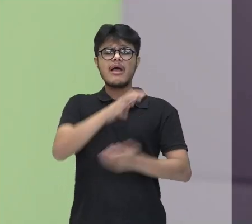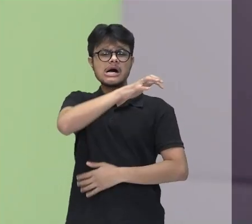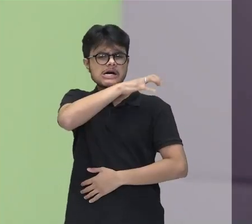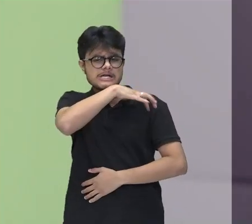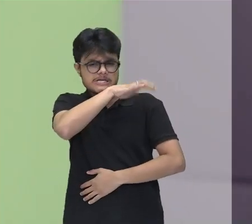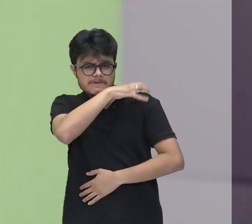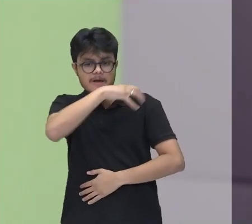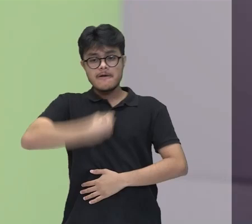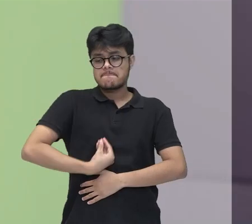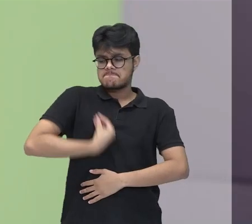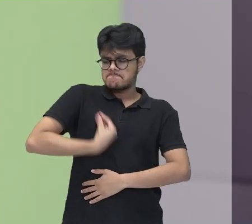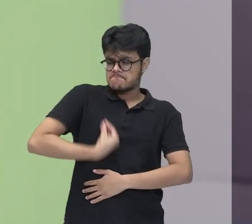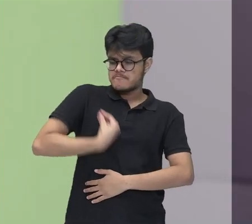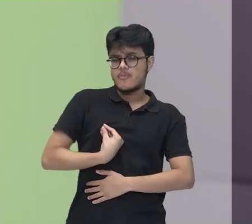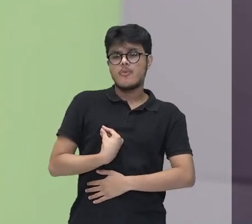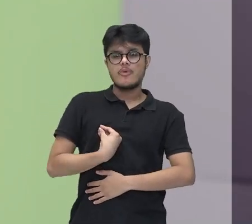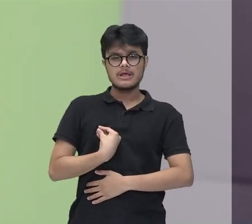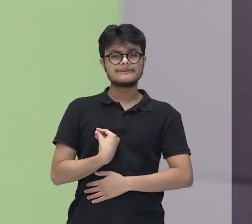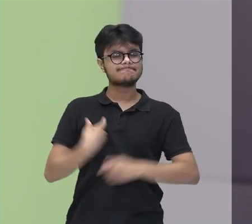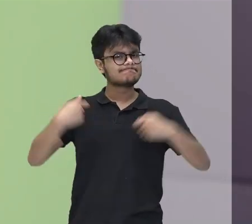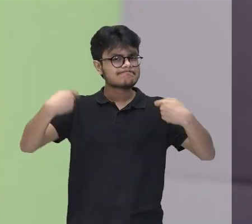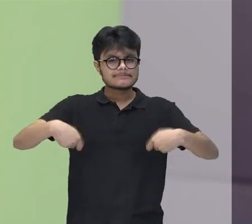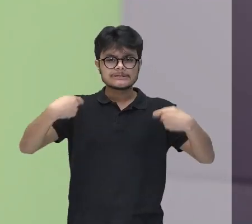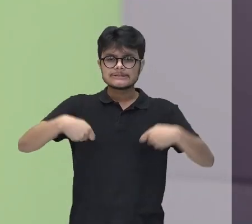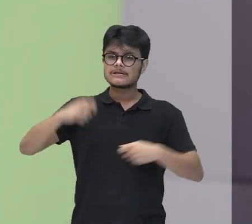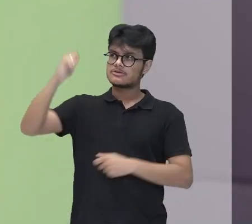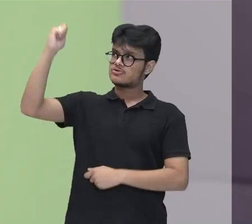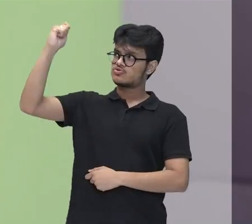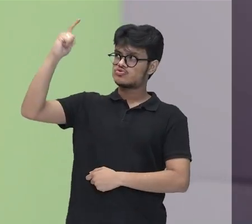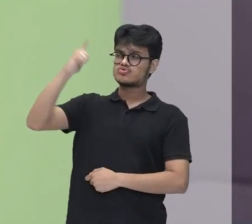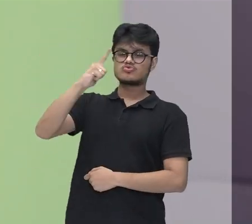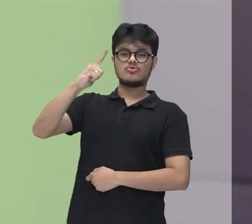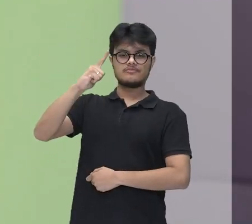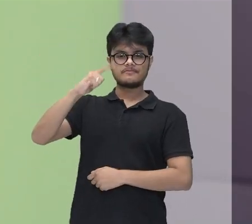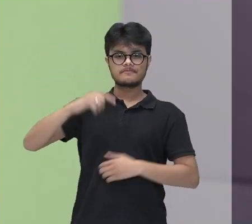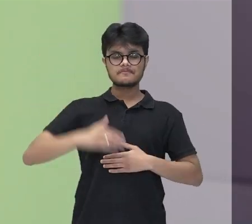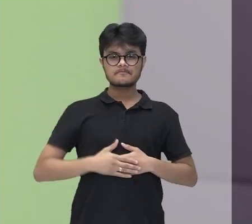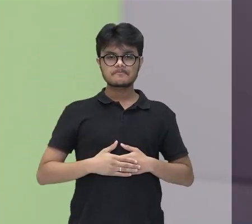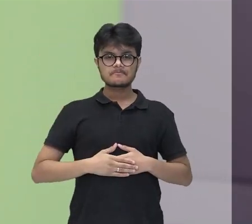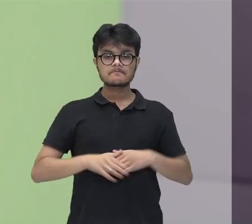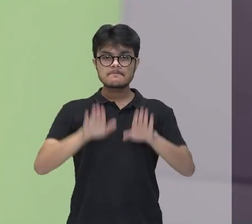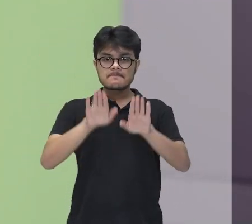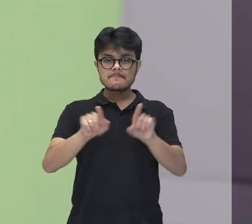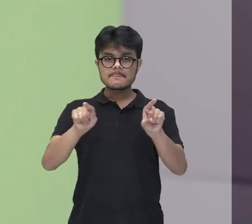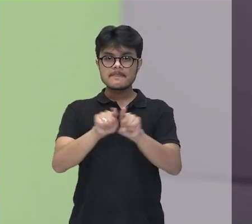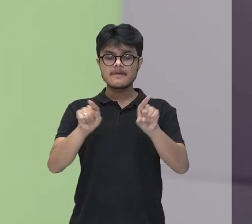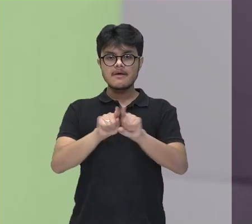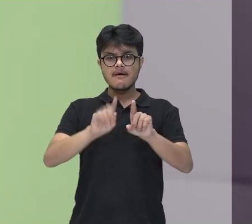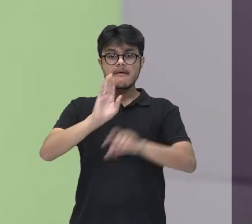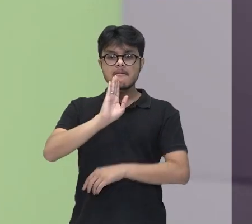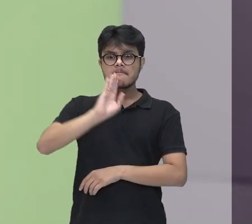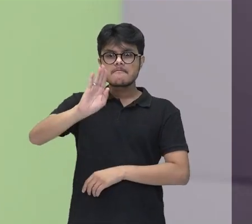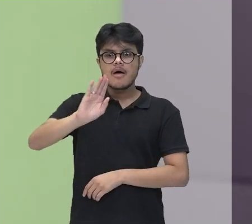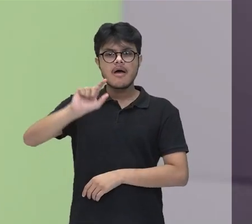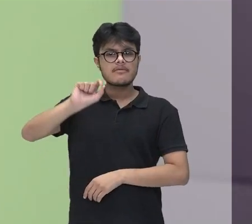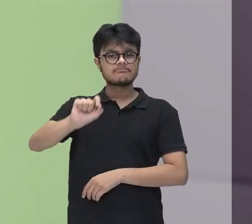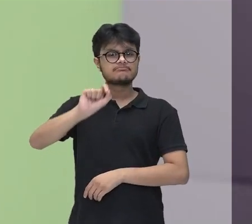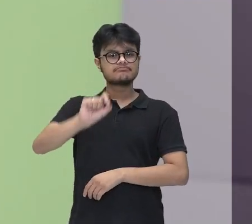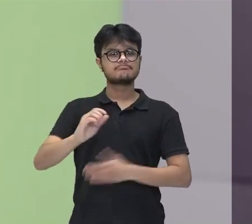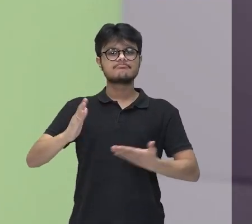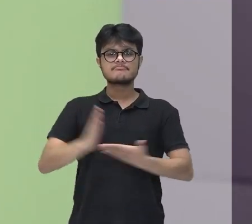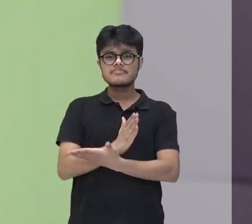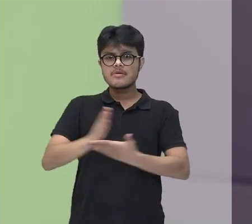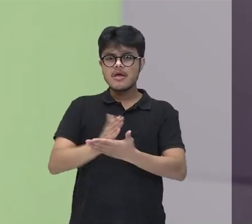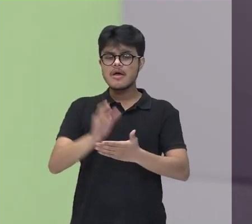que precisam dessa energia solar. Principalmente, nós estamos aí falando de